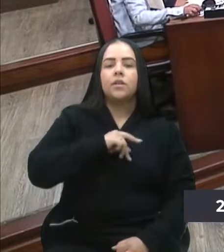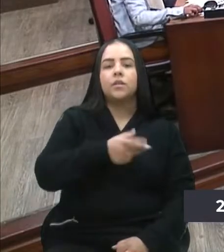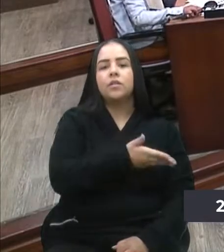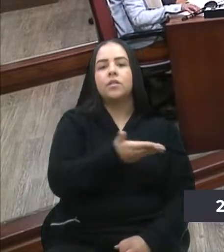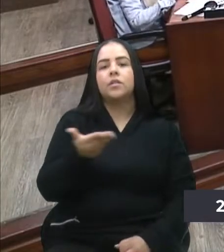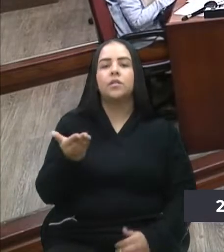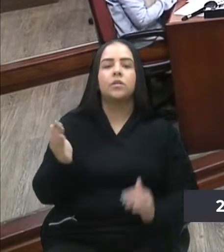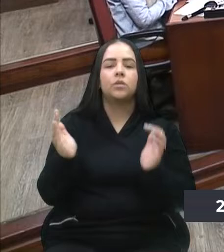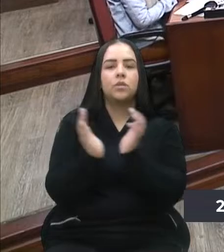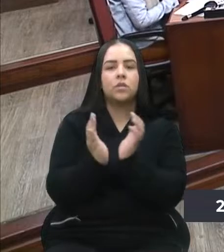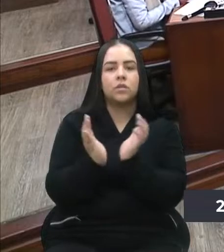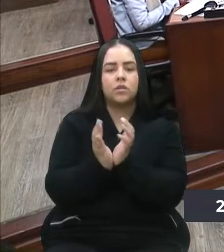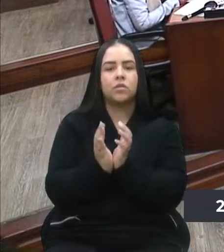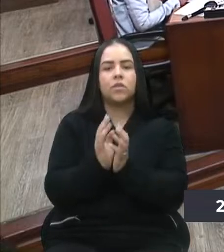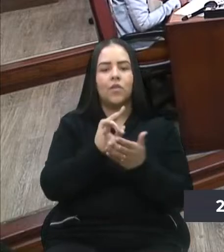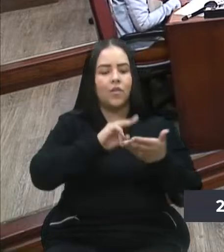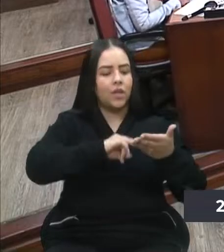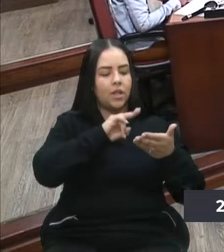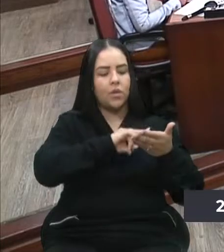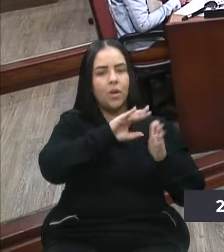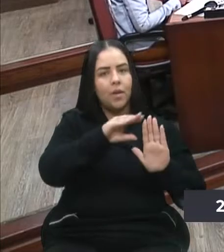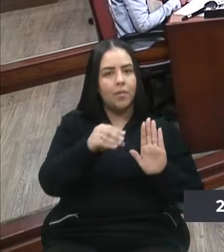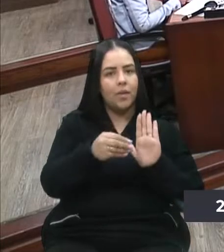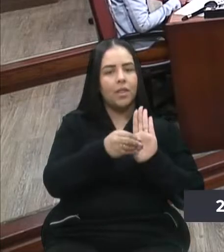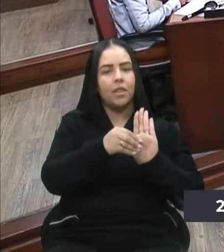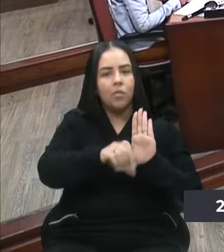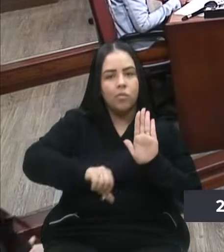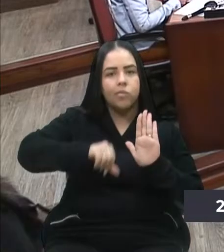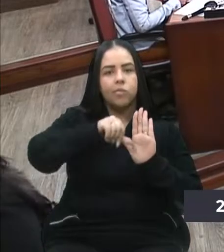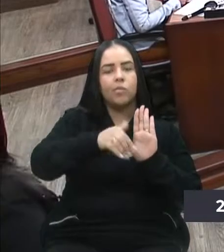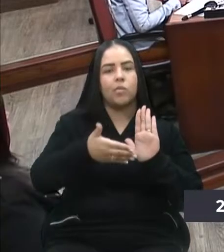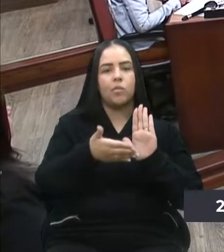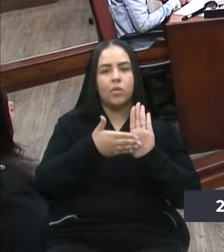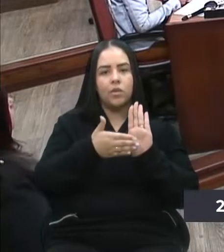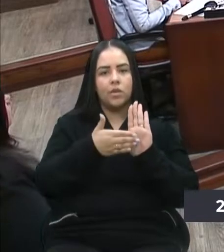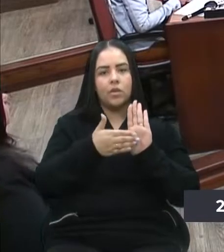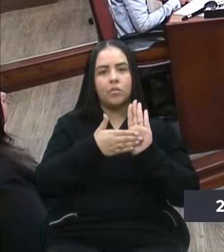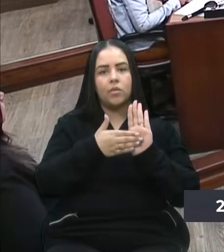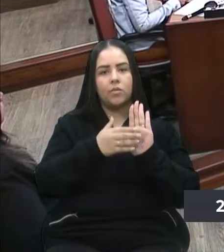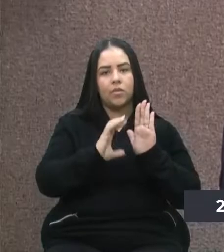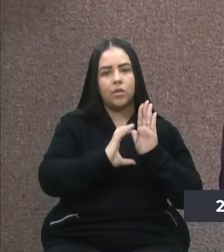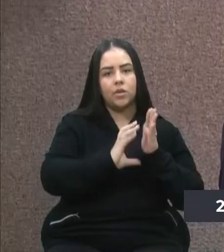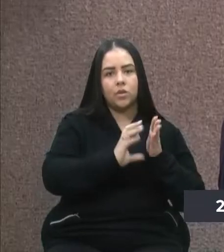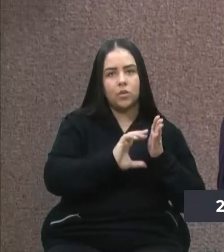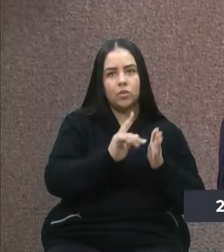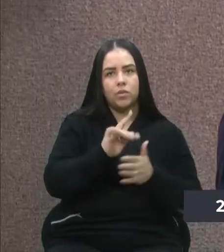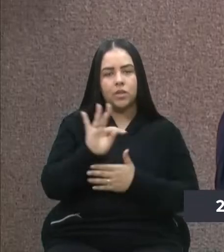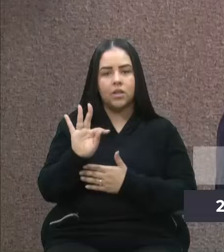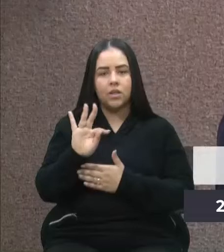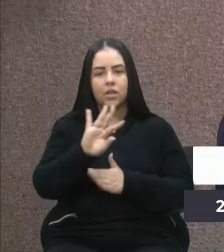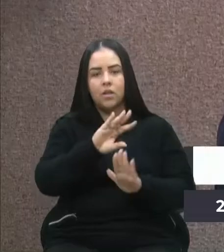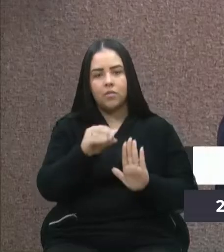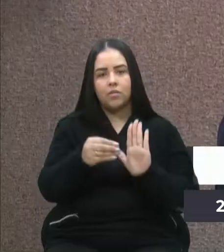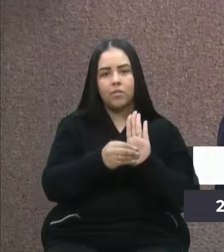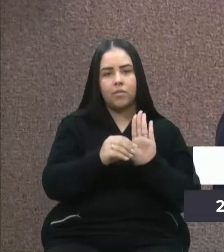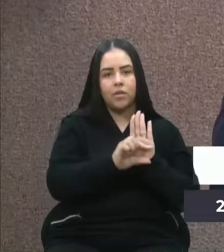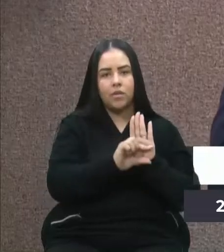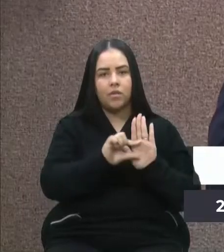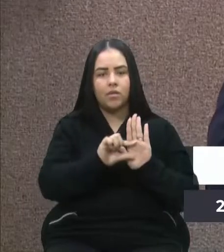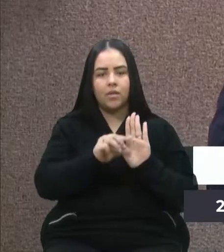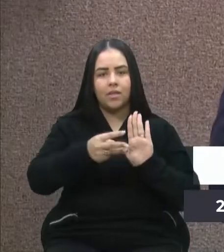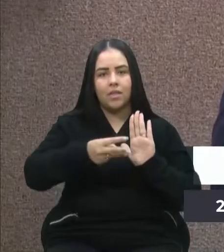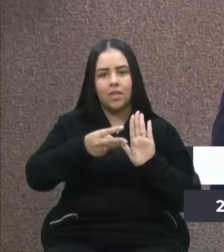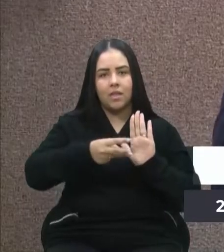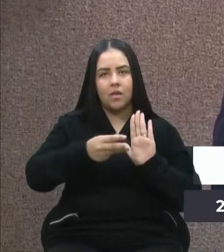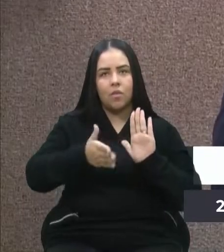colegas, olhando a emenda modificativa proposta pelo pessoal do PT, esse acréscimo do parágrafo terceiro